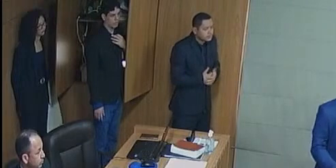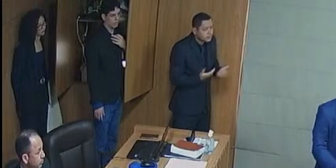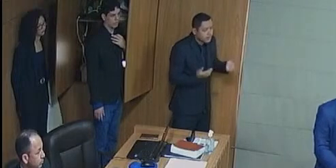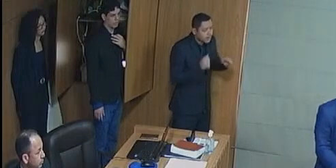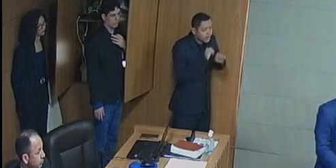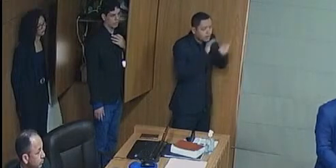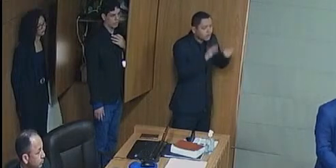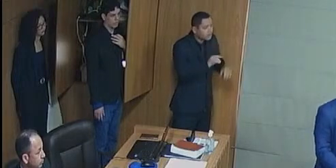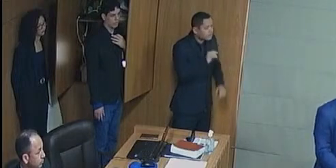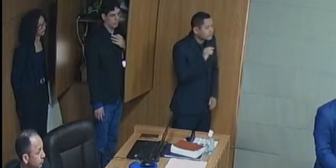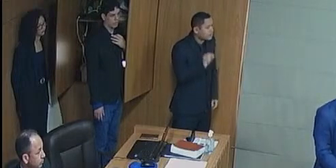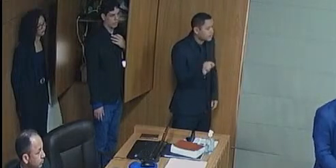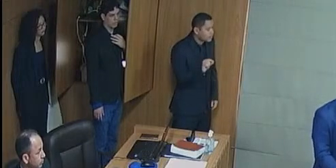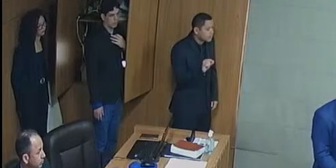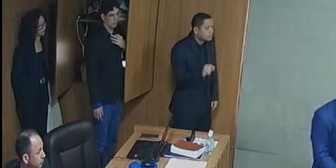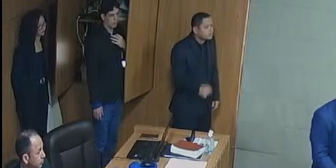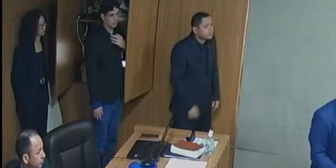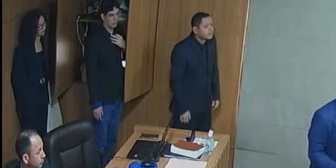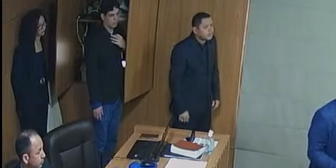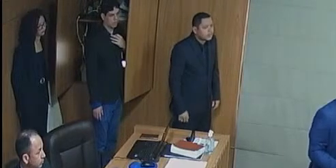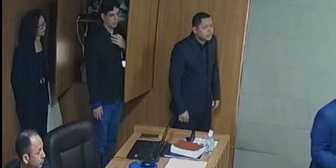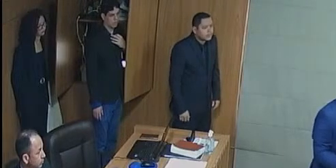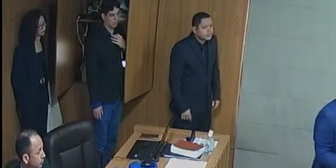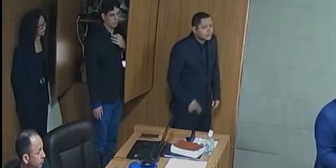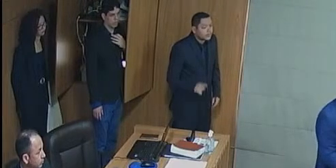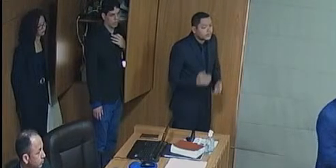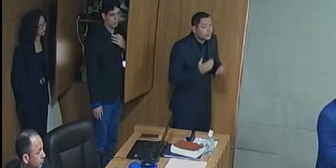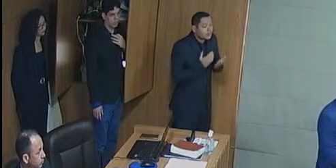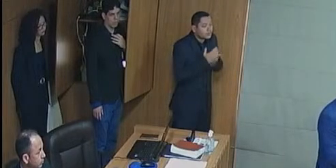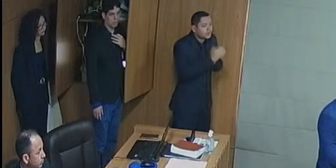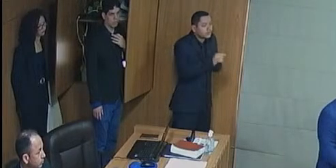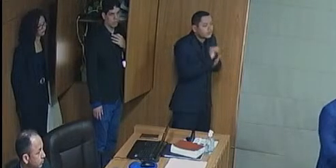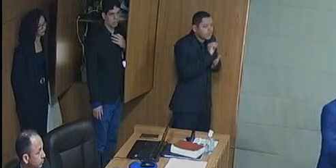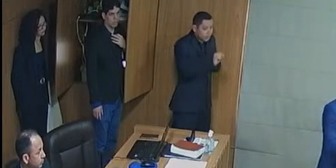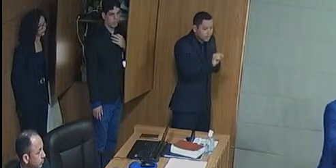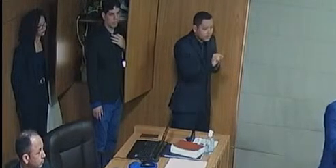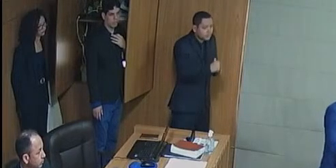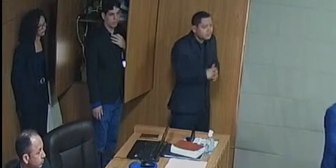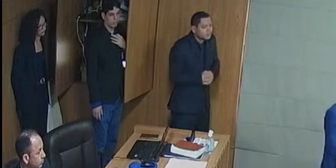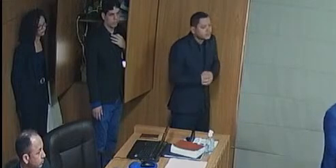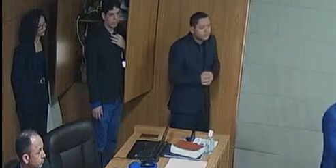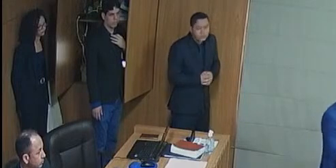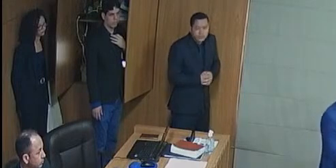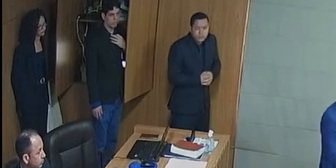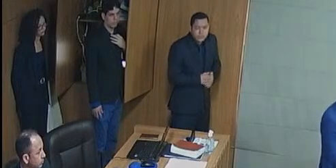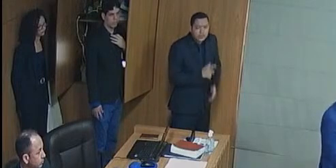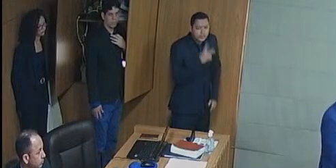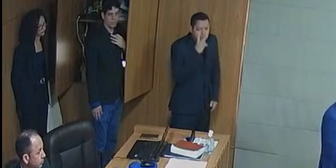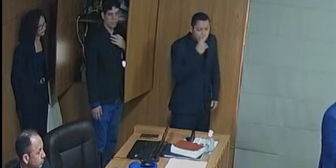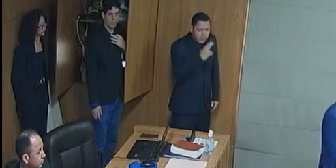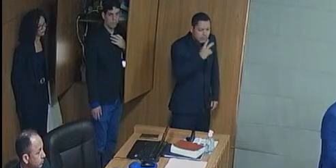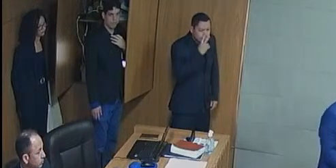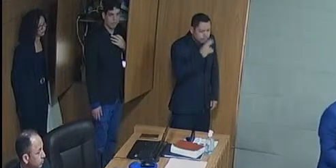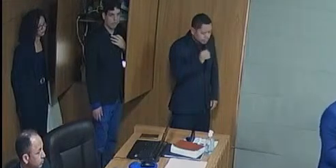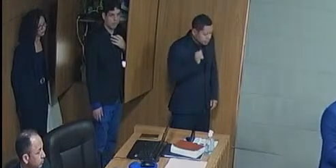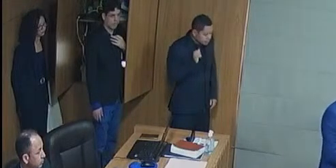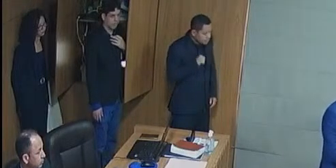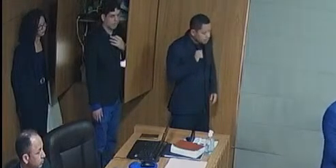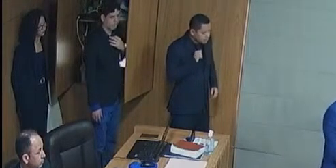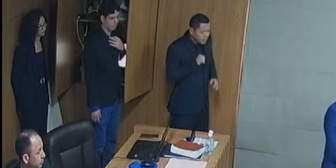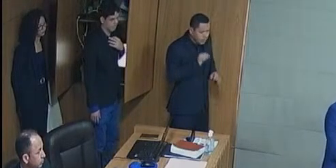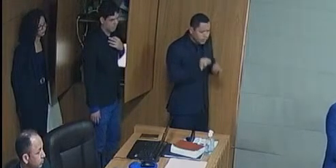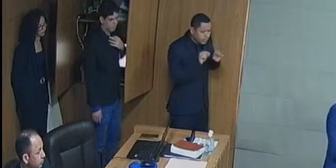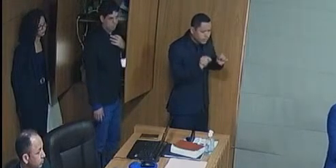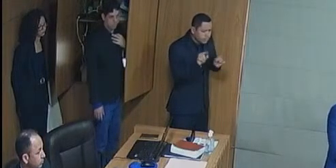claro está claro que ali começava uma condução maligna para que